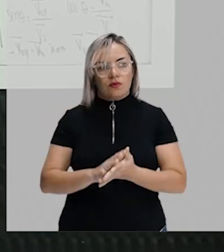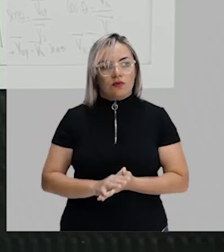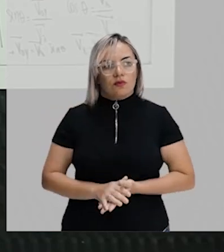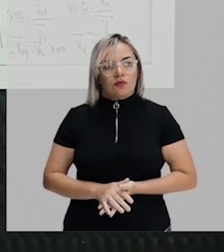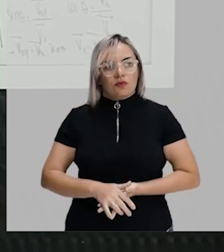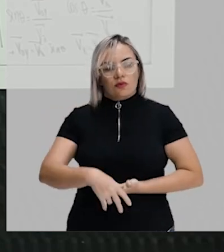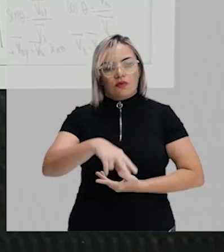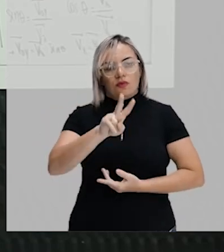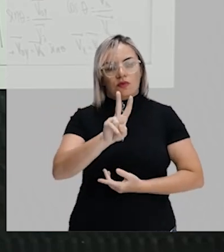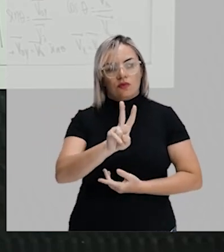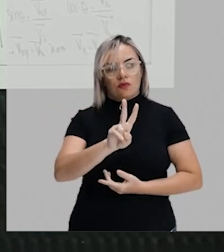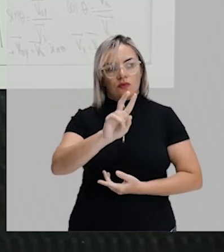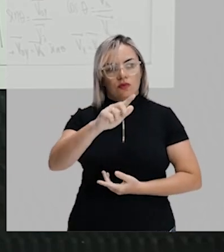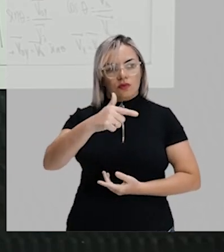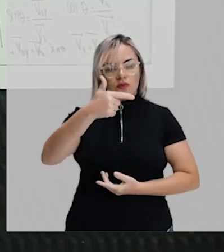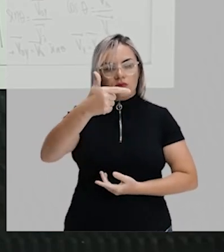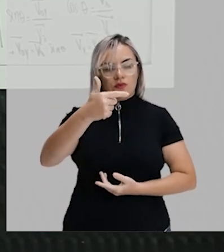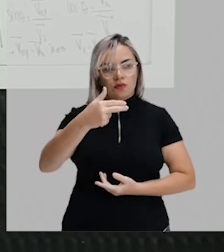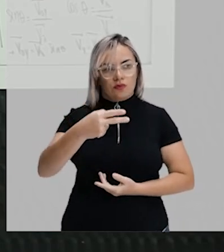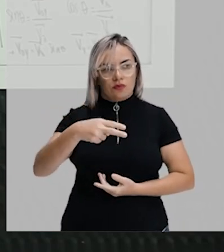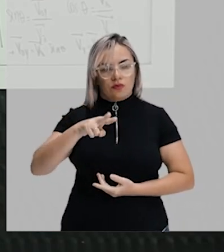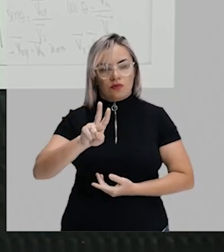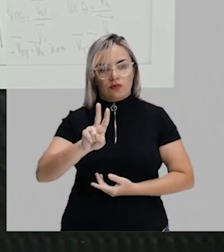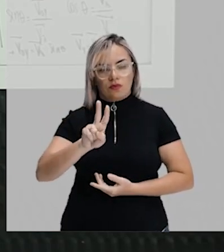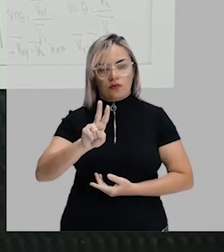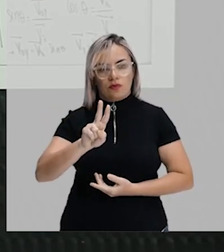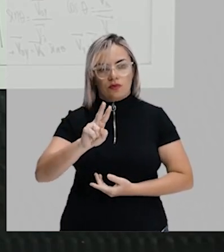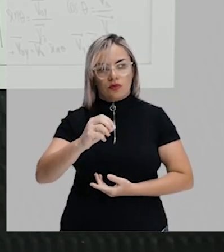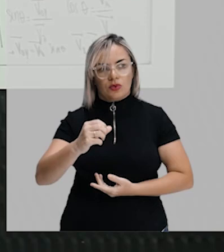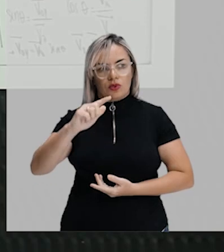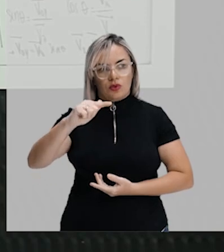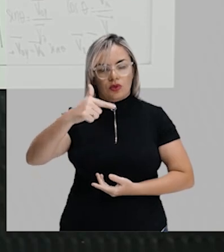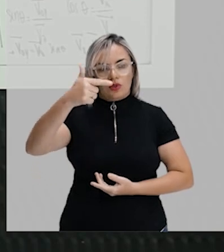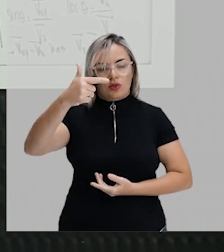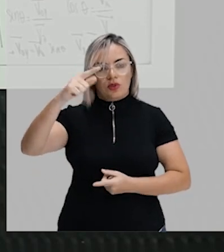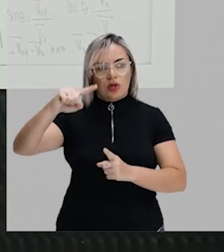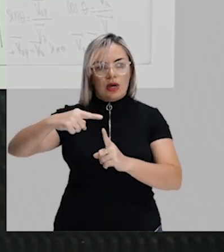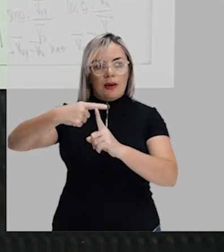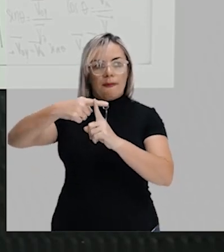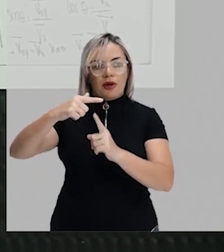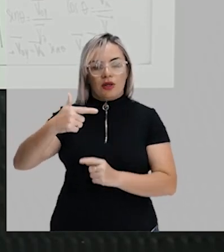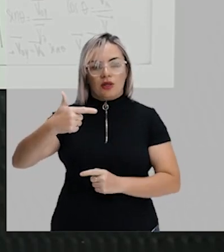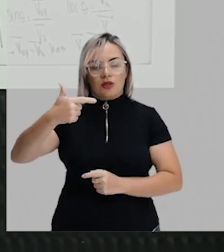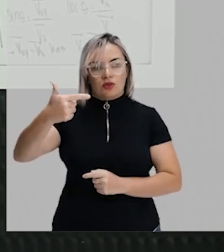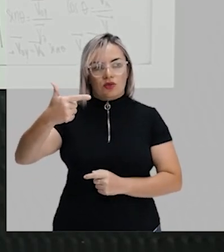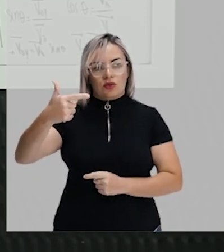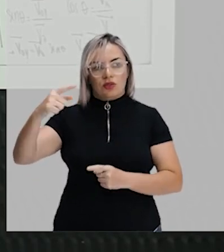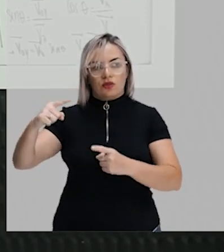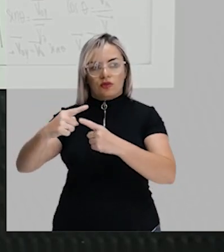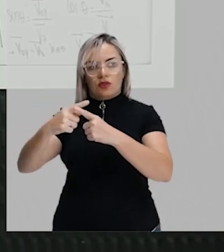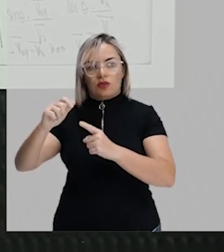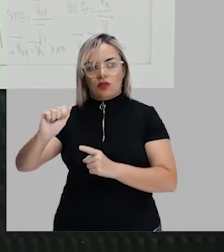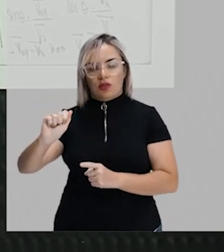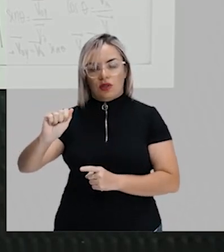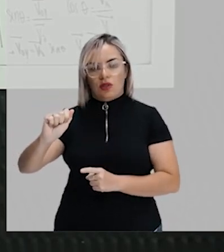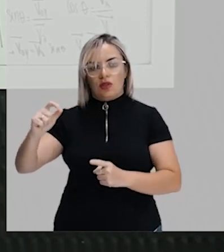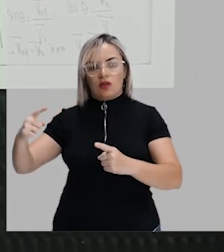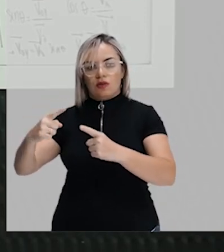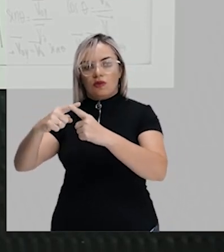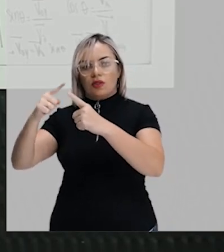ao quadrado, né? 2 vezes a vezes o ΔS,